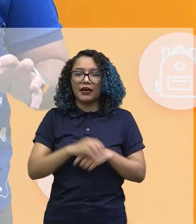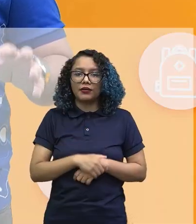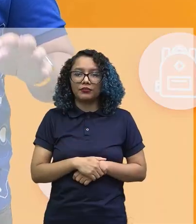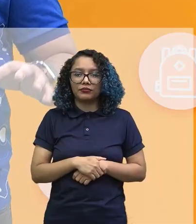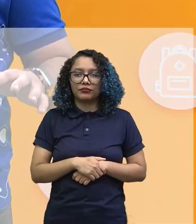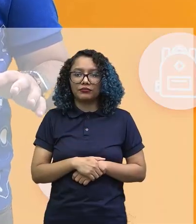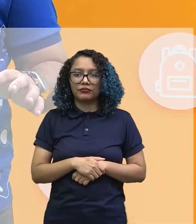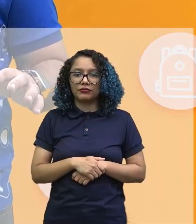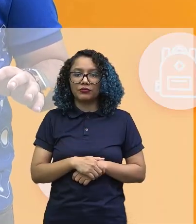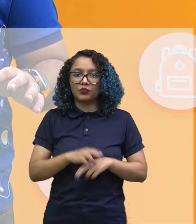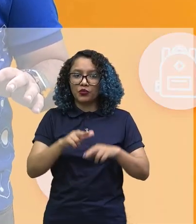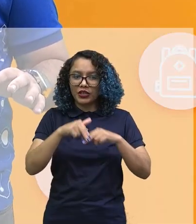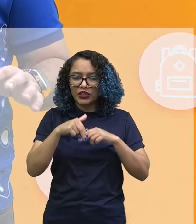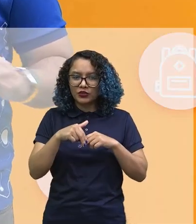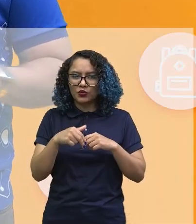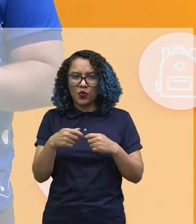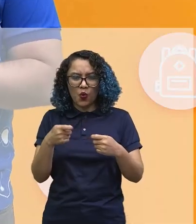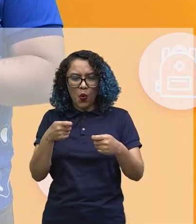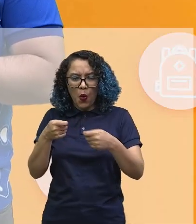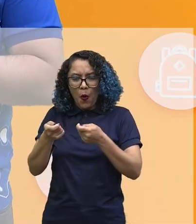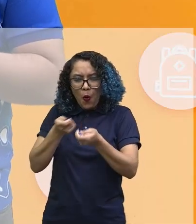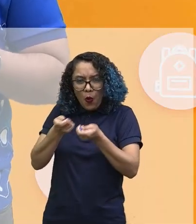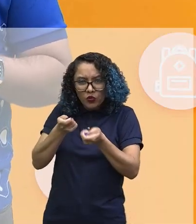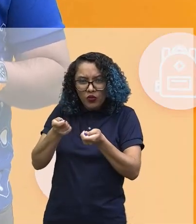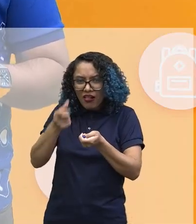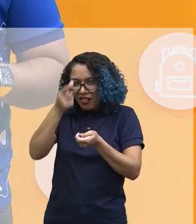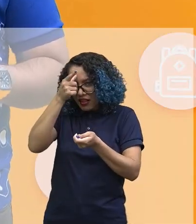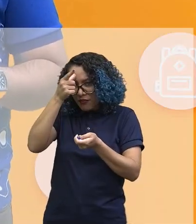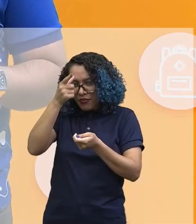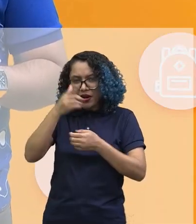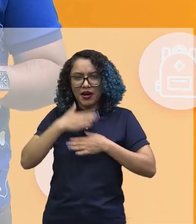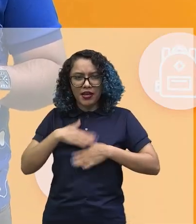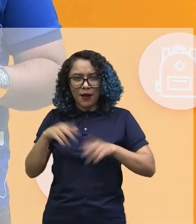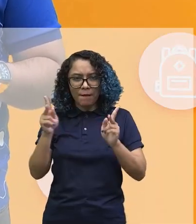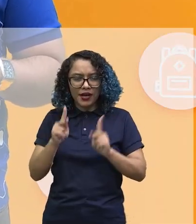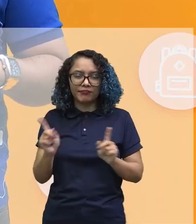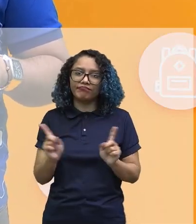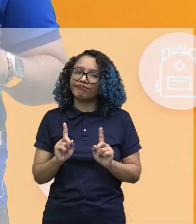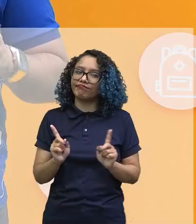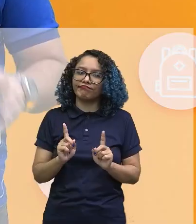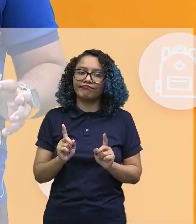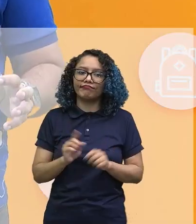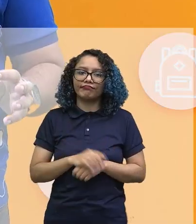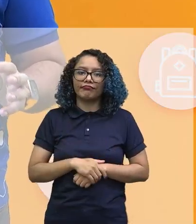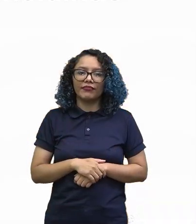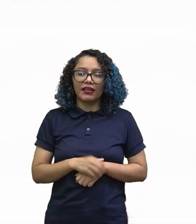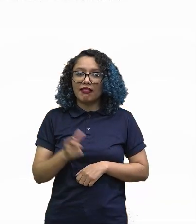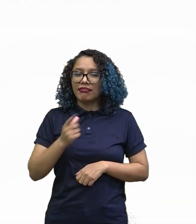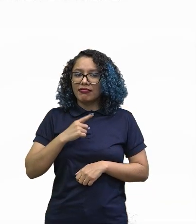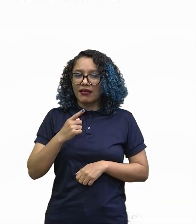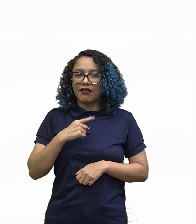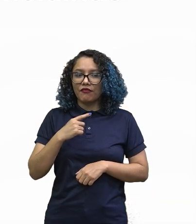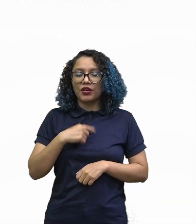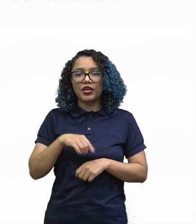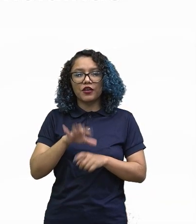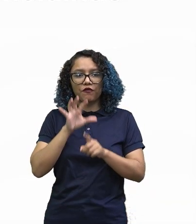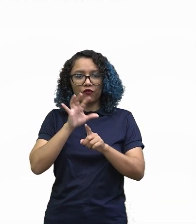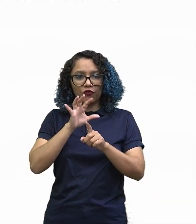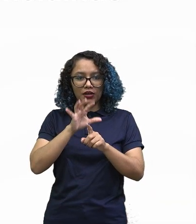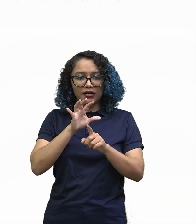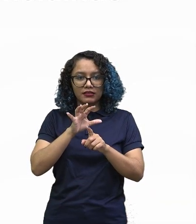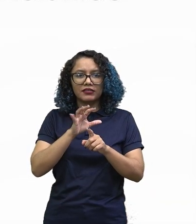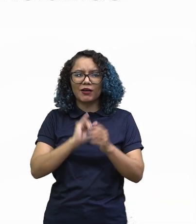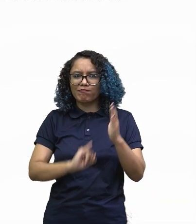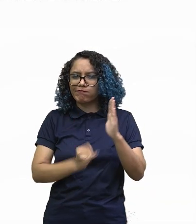controlou eles, muito pelo contrário, né, trouxe como consequências o impacto, né, econômico, uma